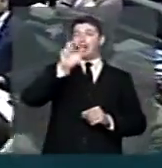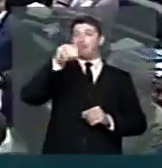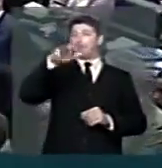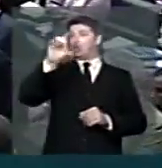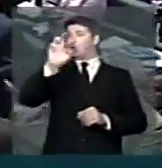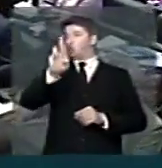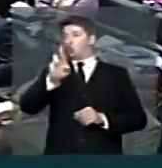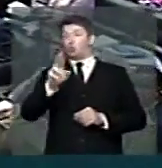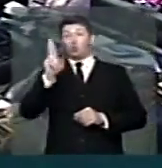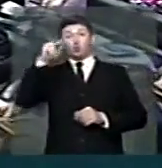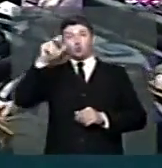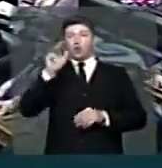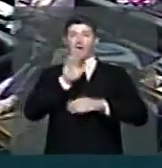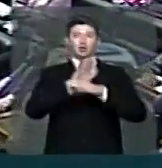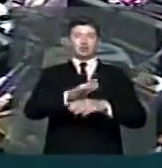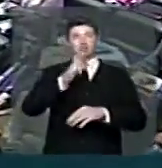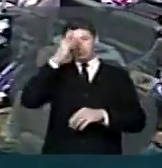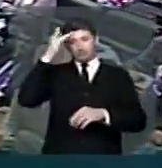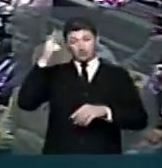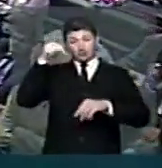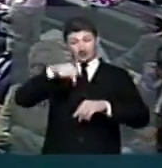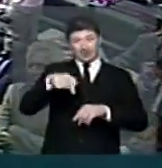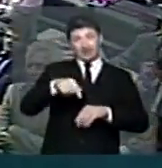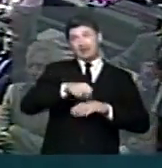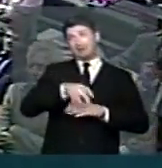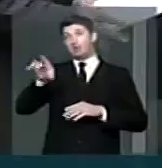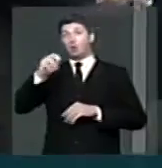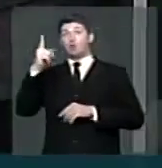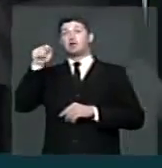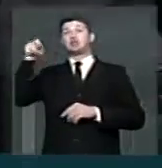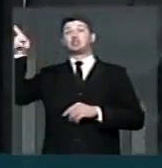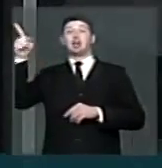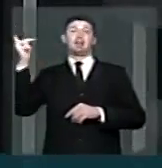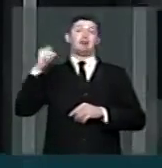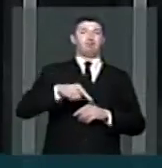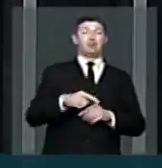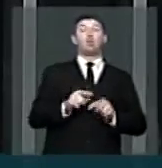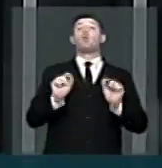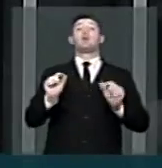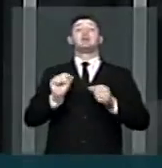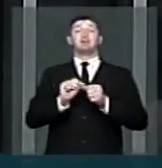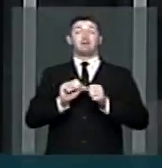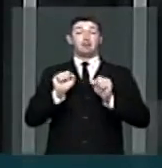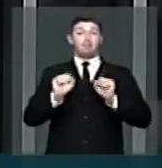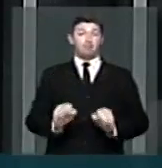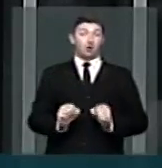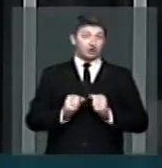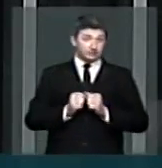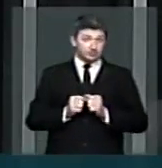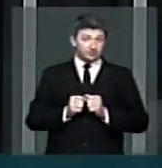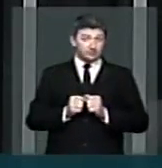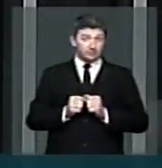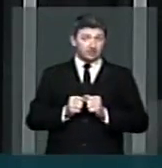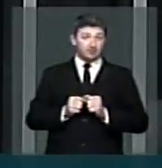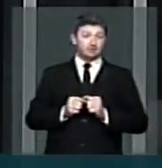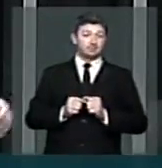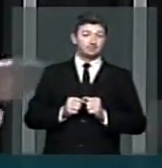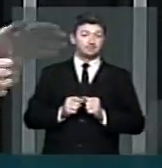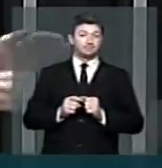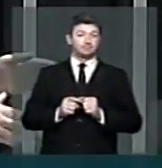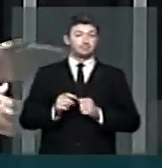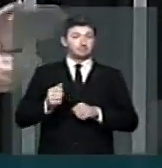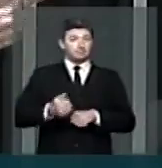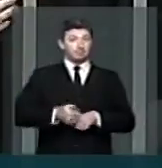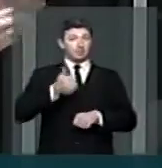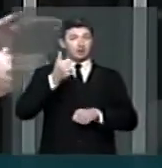jamais beneficiando o exportador ou o importador. O que você pode fazer para beneficiar o exportador ou o importador?